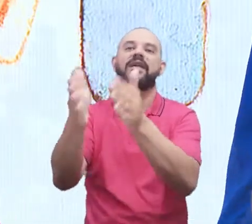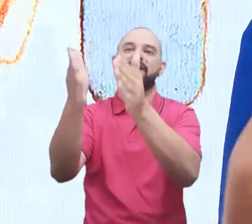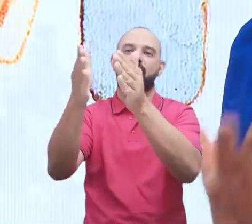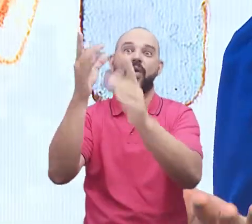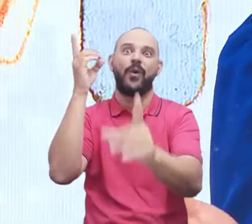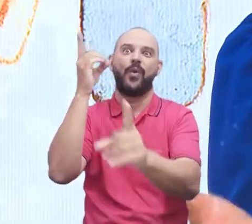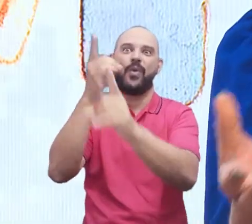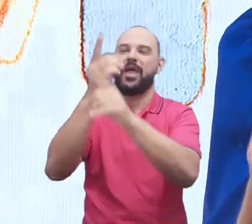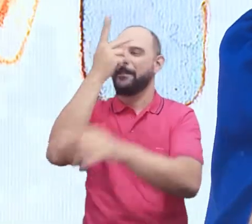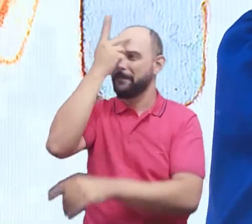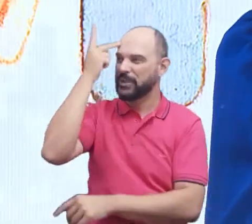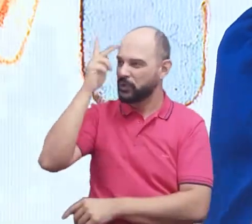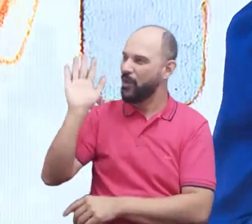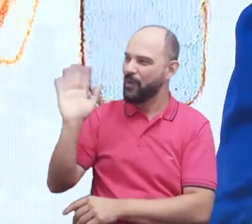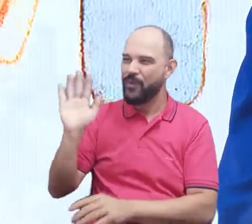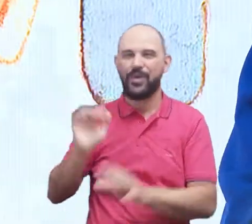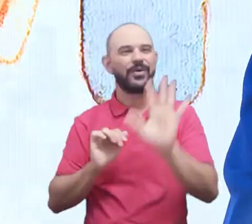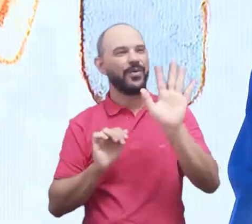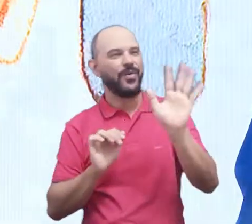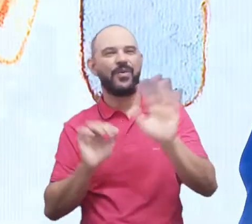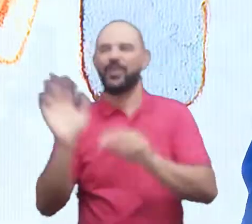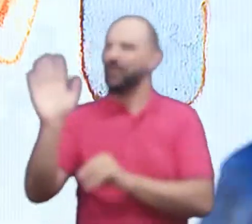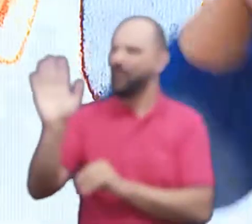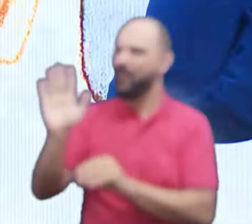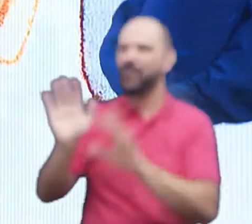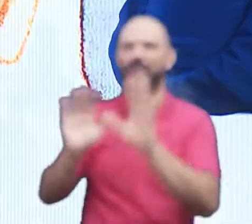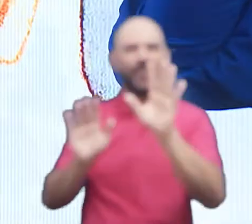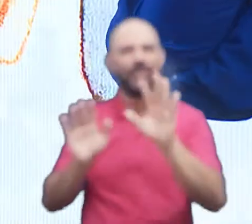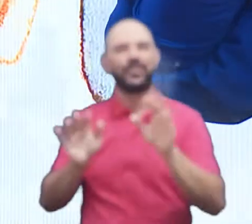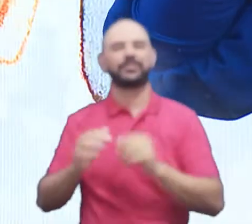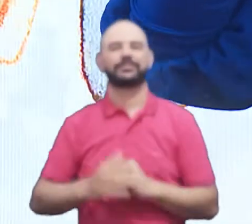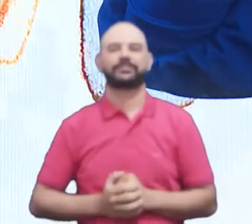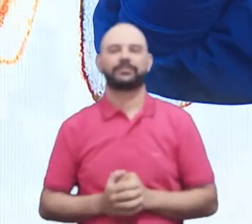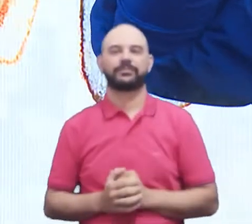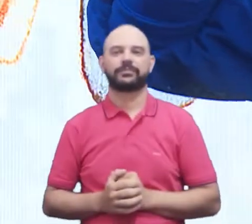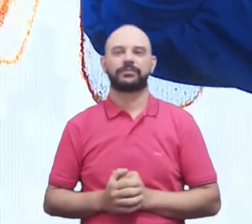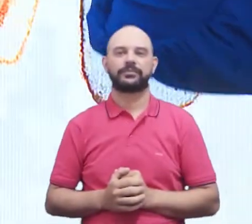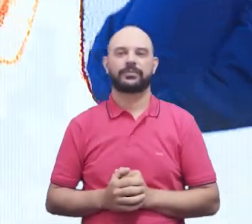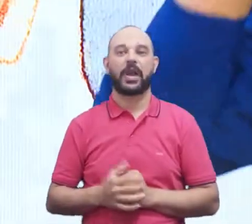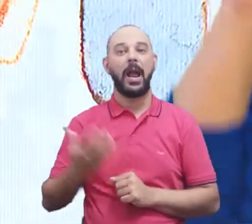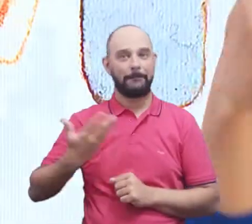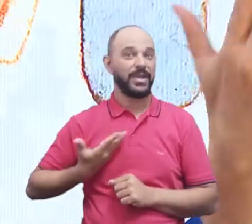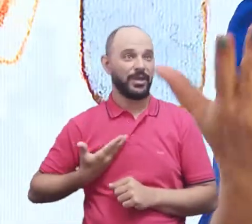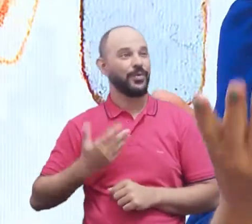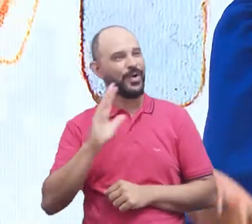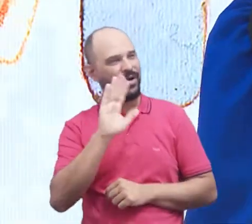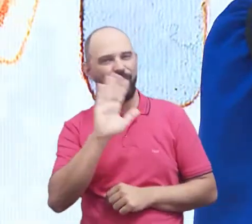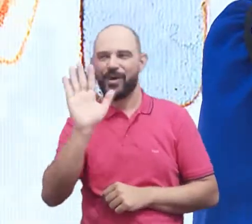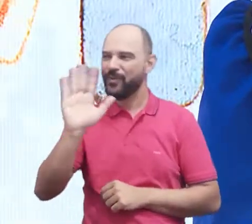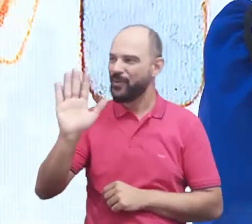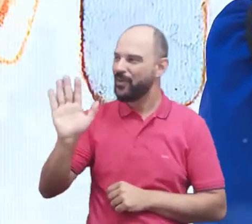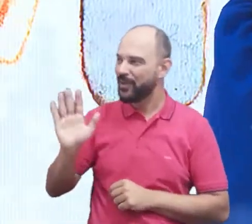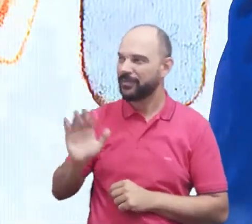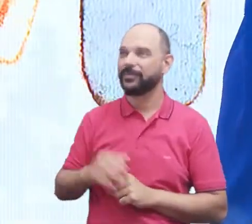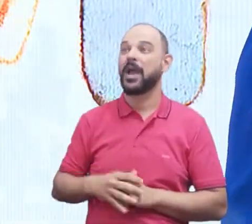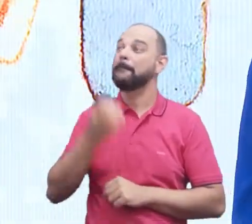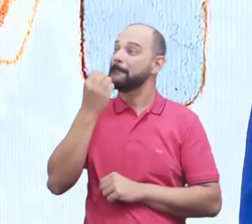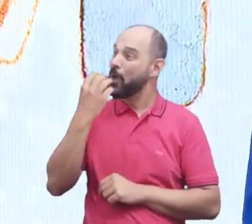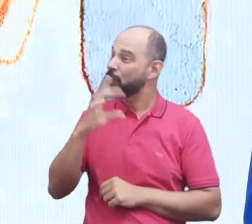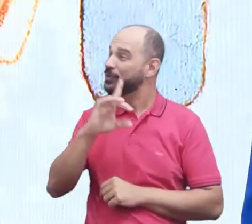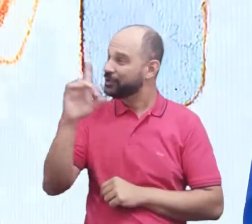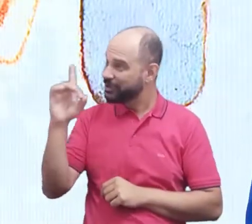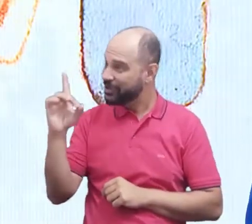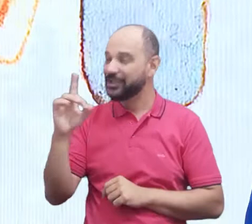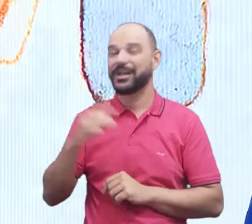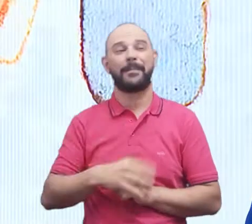passava, encontrava pessoas que o cumprimentavam. Olá, João da Água! Diziam os amigos.